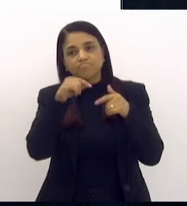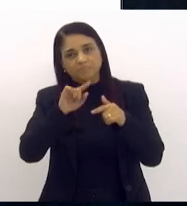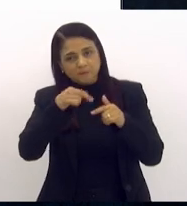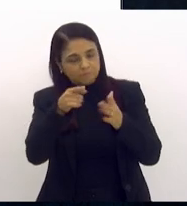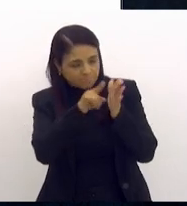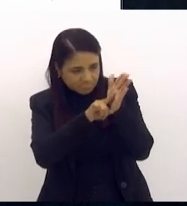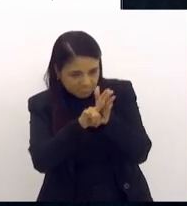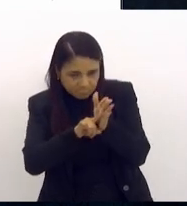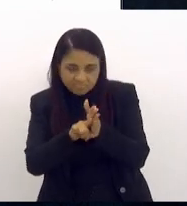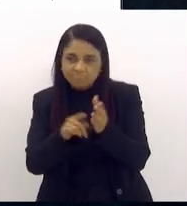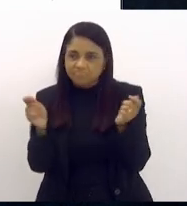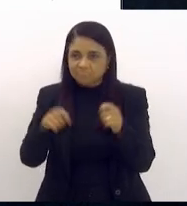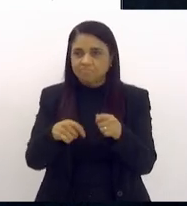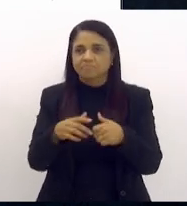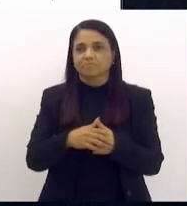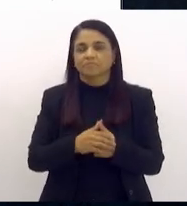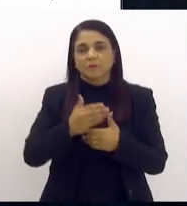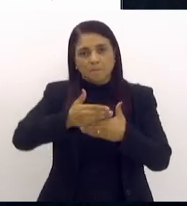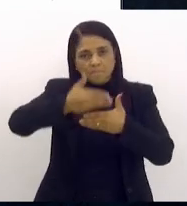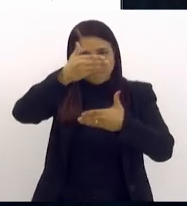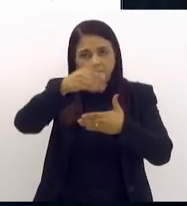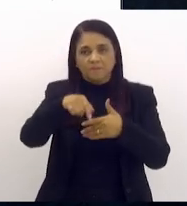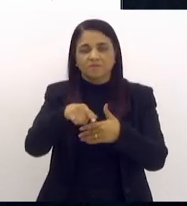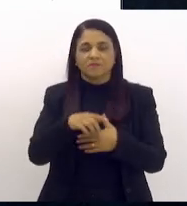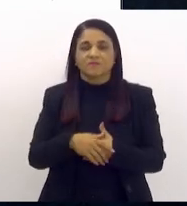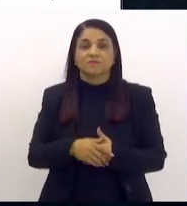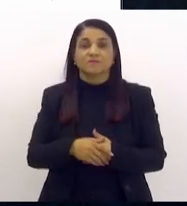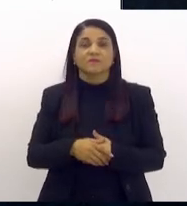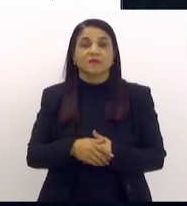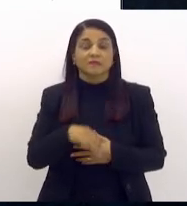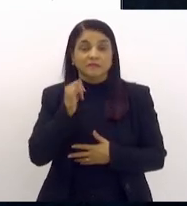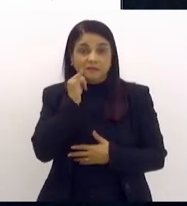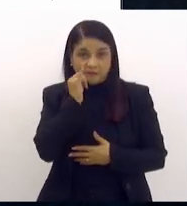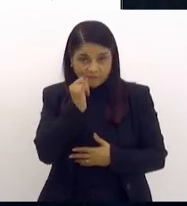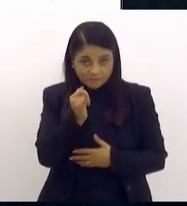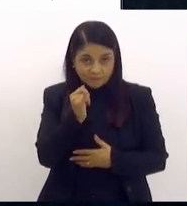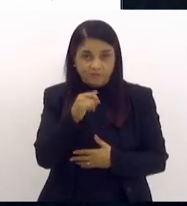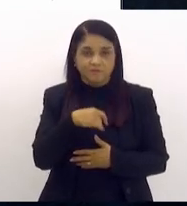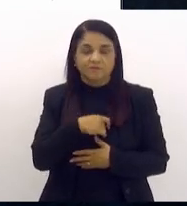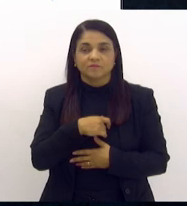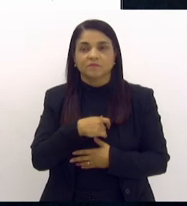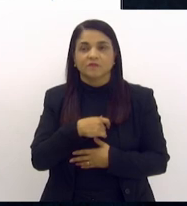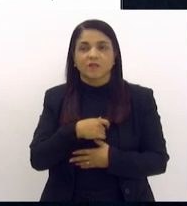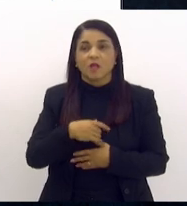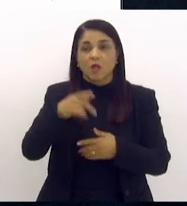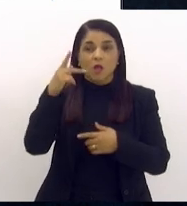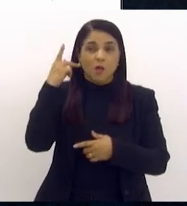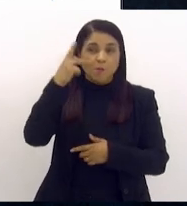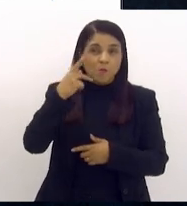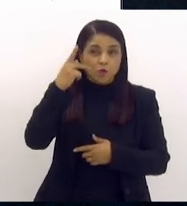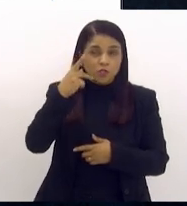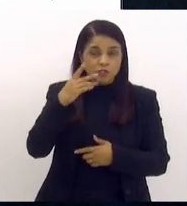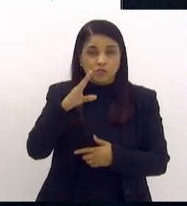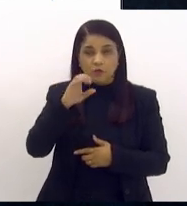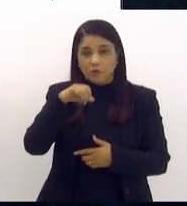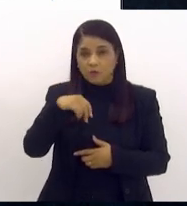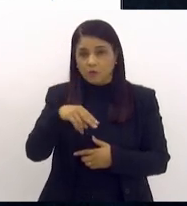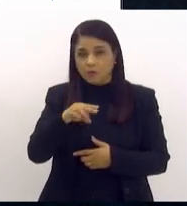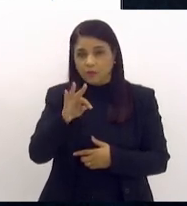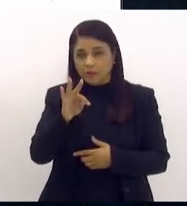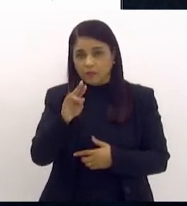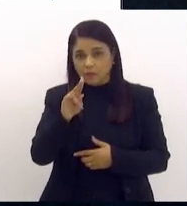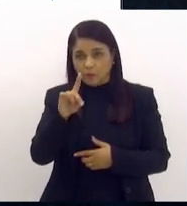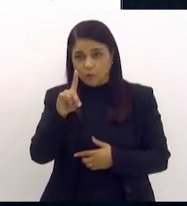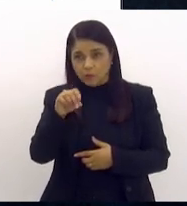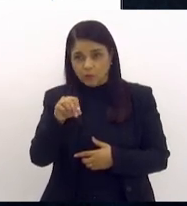pode passar como eu tava falando em relação à política de conteúdo local a